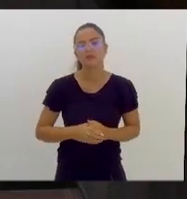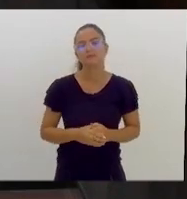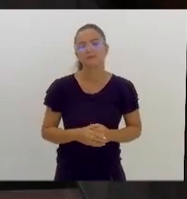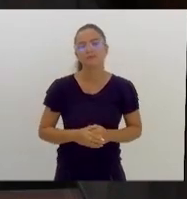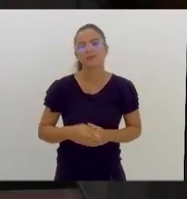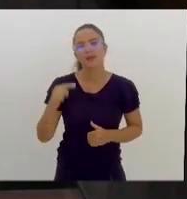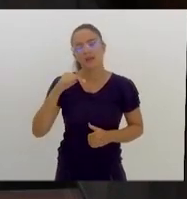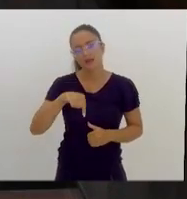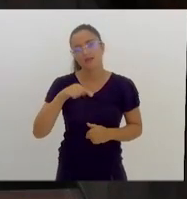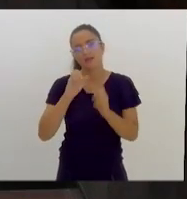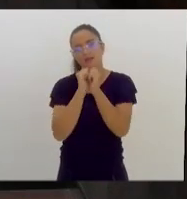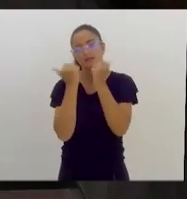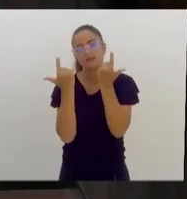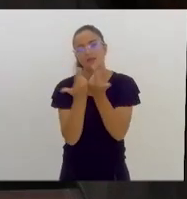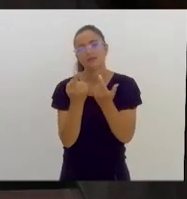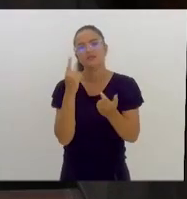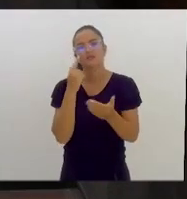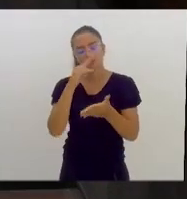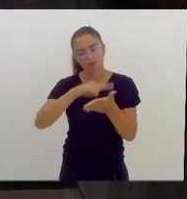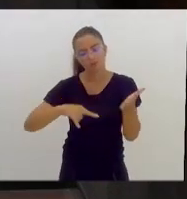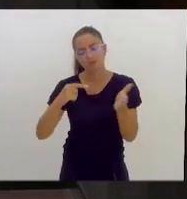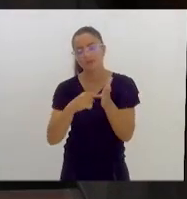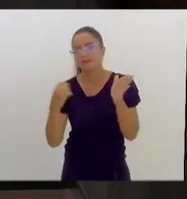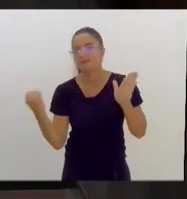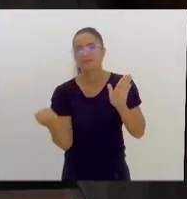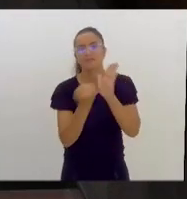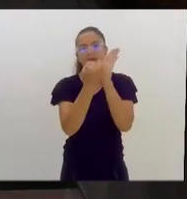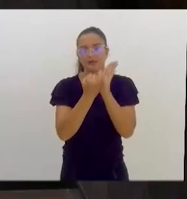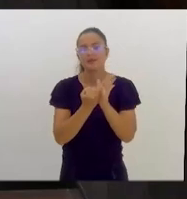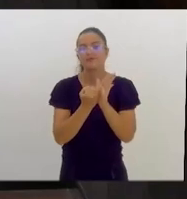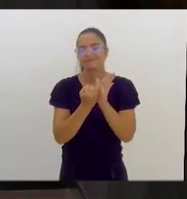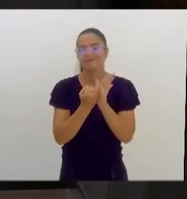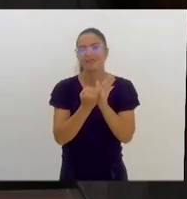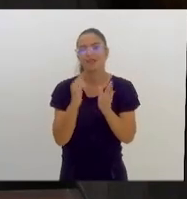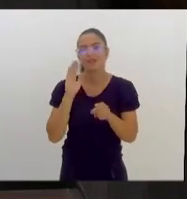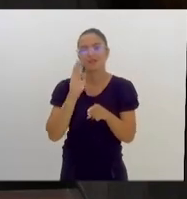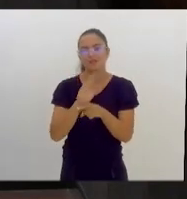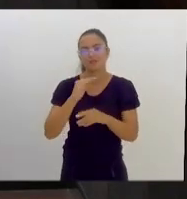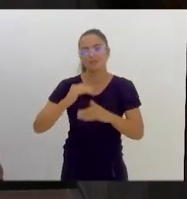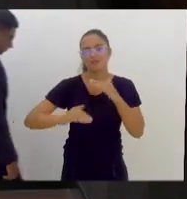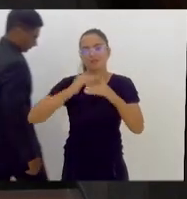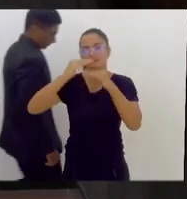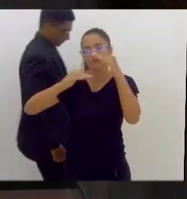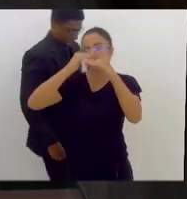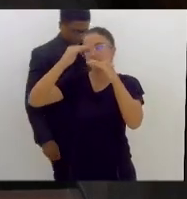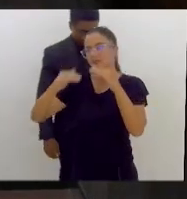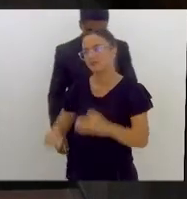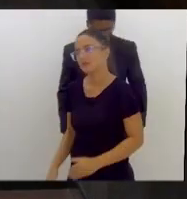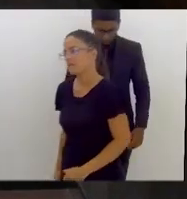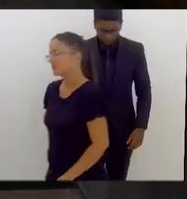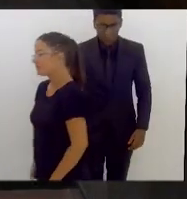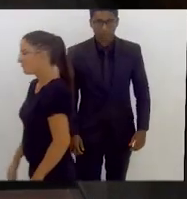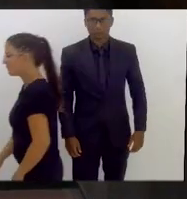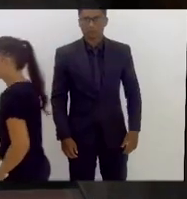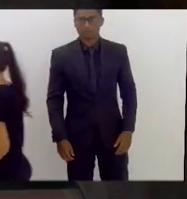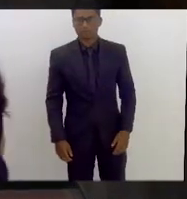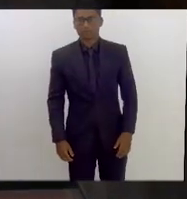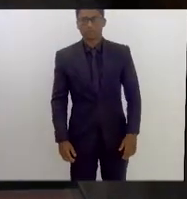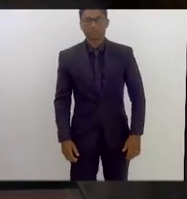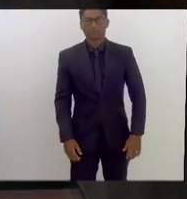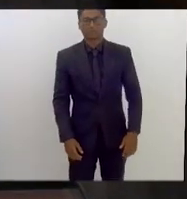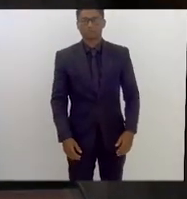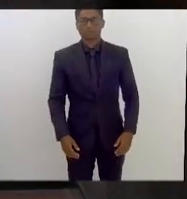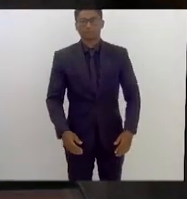Assembleia Legislativa editando um documento histórico e que certamente contribuirá para o desenvolvimento, a retificação e, em termos práticos, para